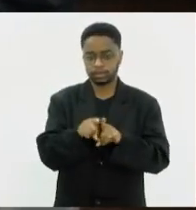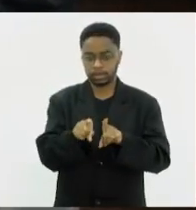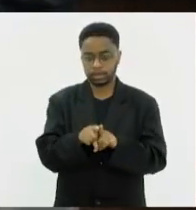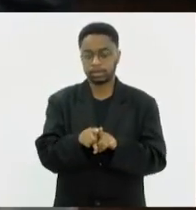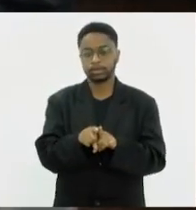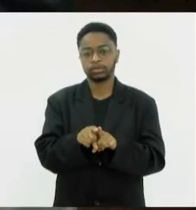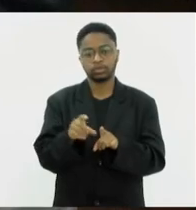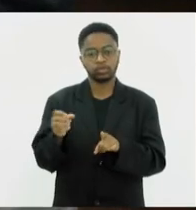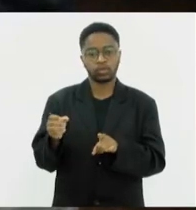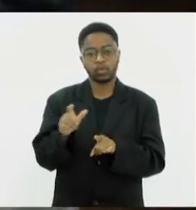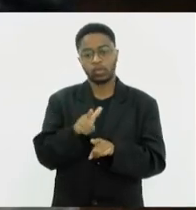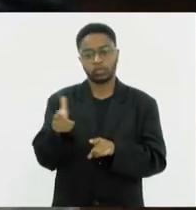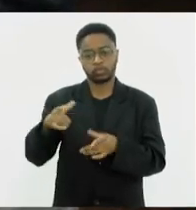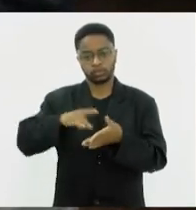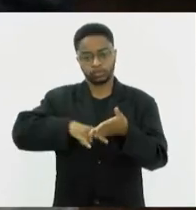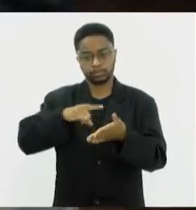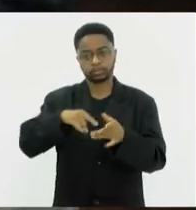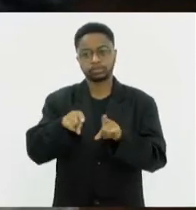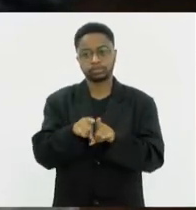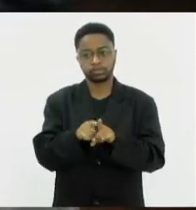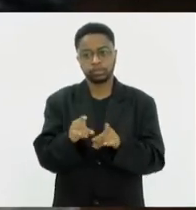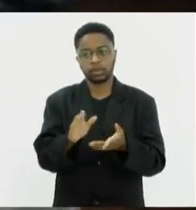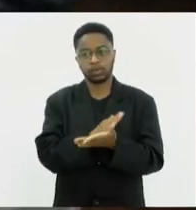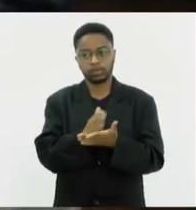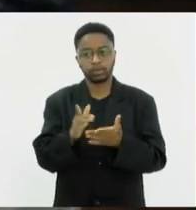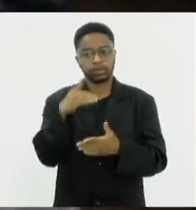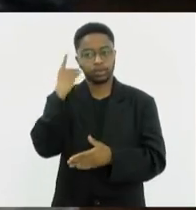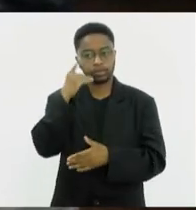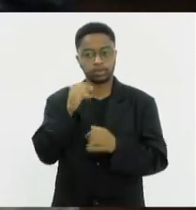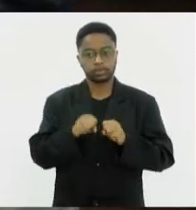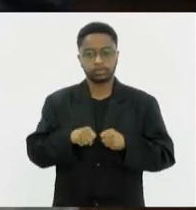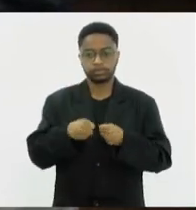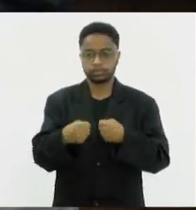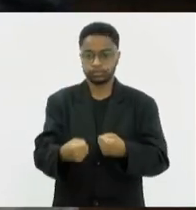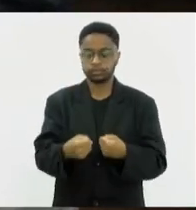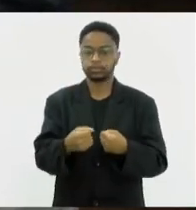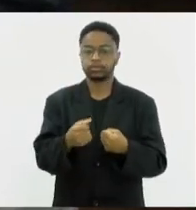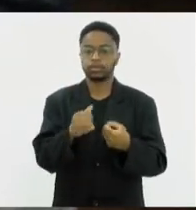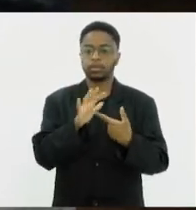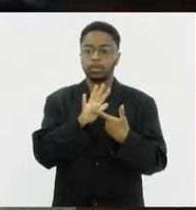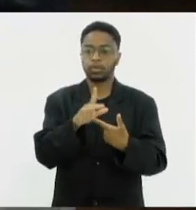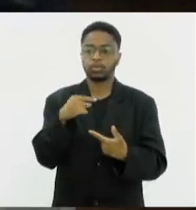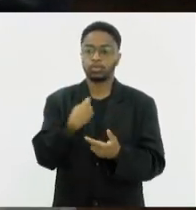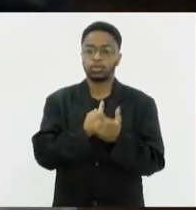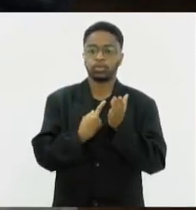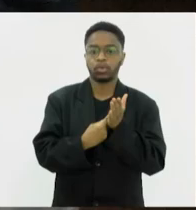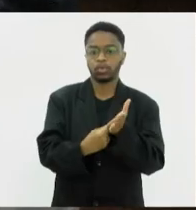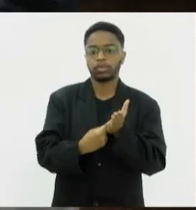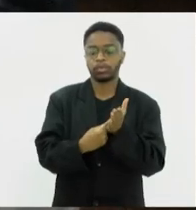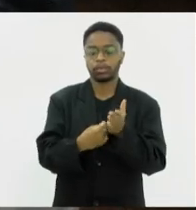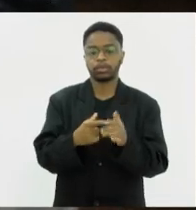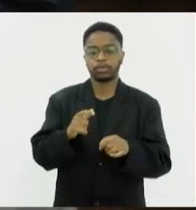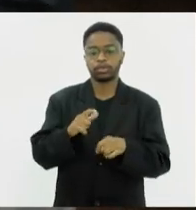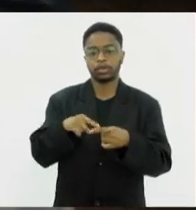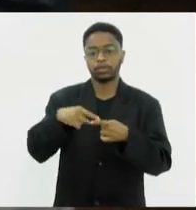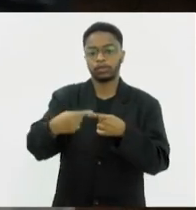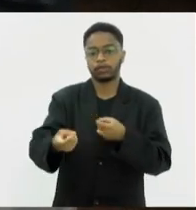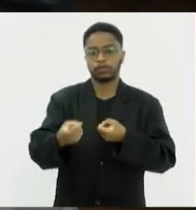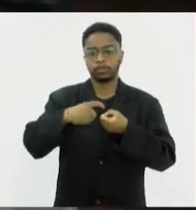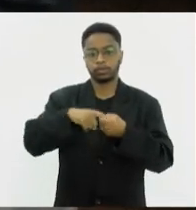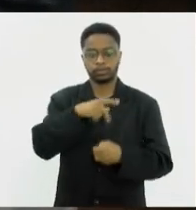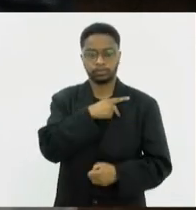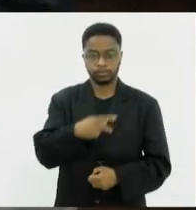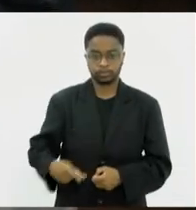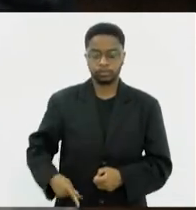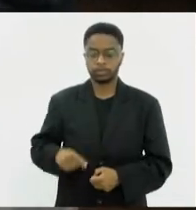e muitos deputados da Casa têm feito o esforço e fica aqui o nosso compromisso de, no regresso do presidente essa semana, a gente buscar o